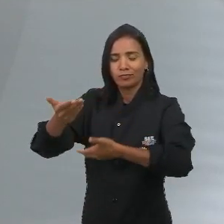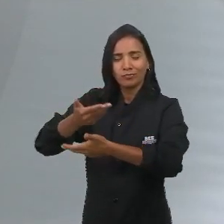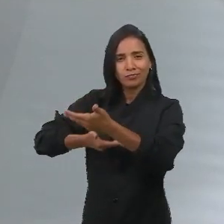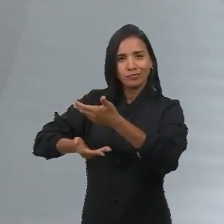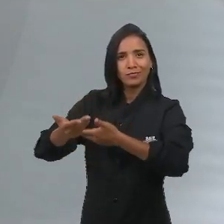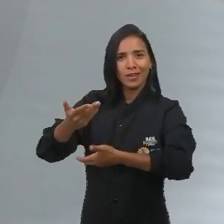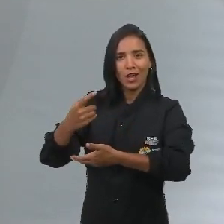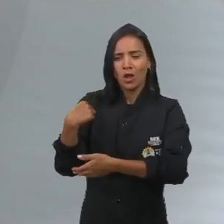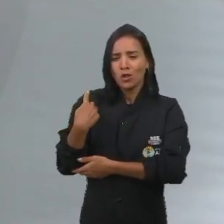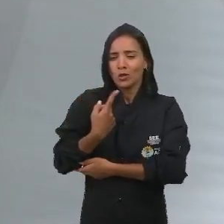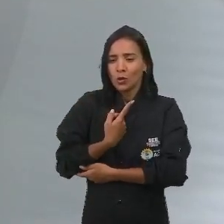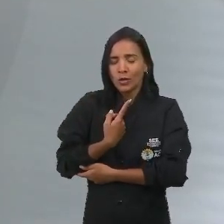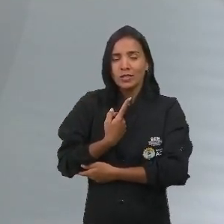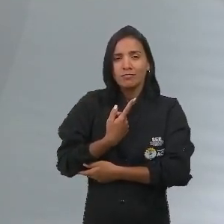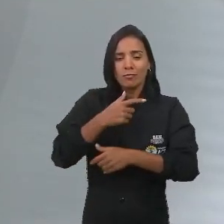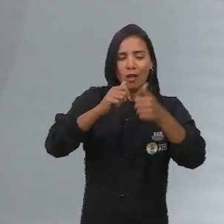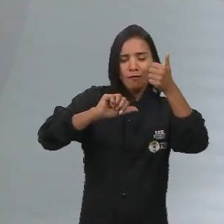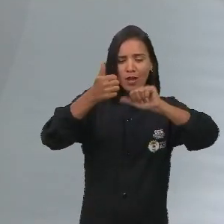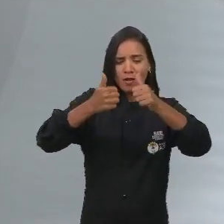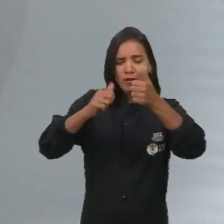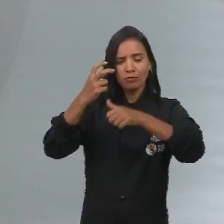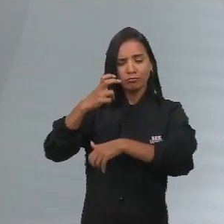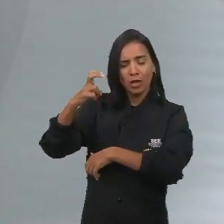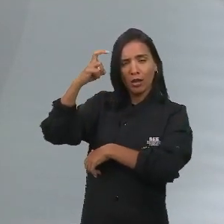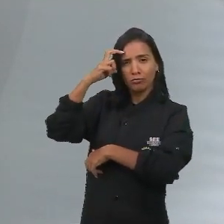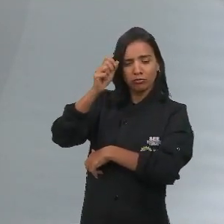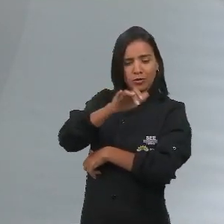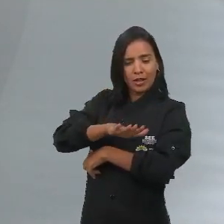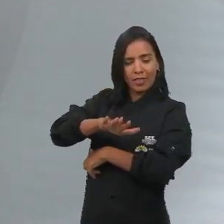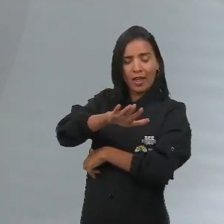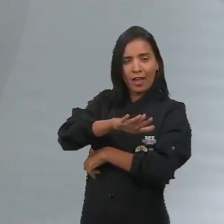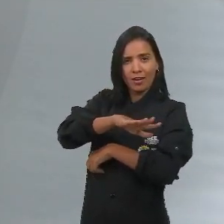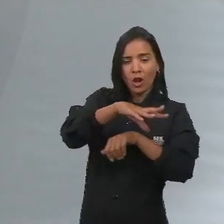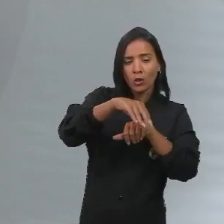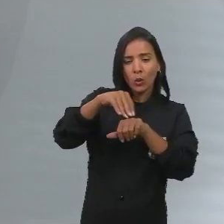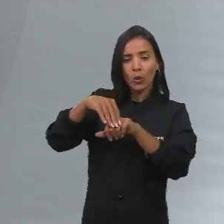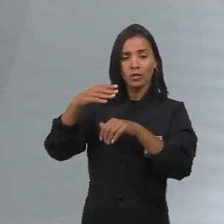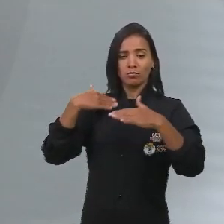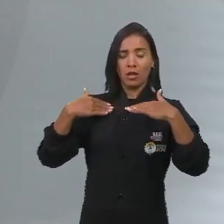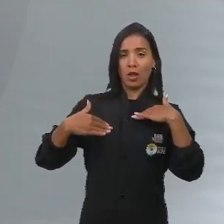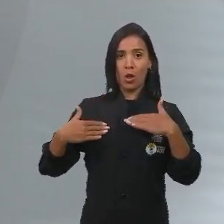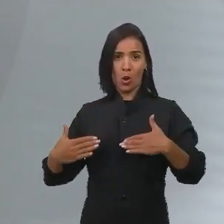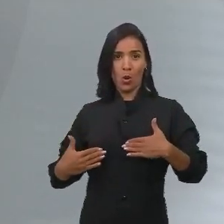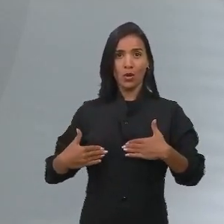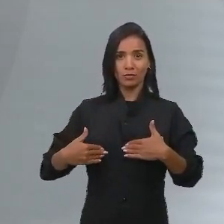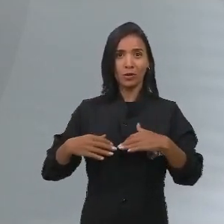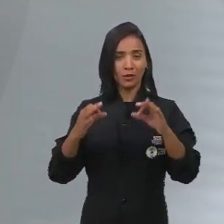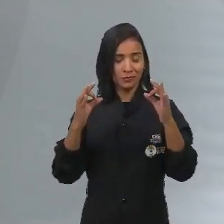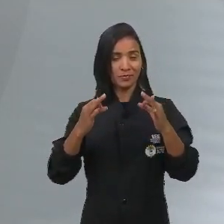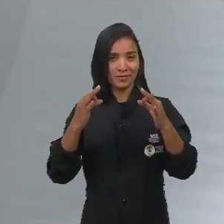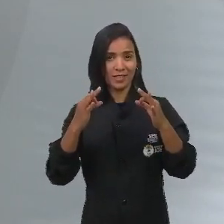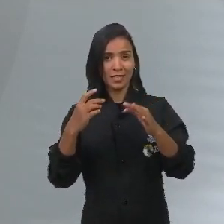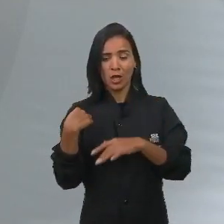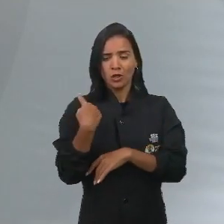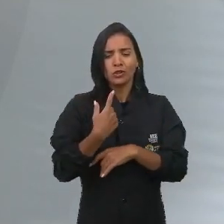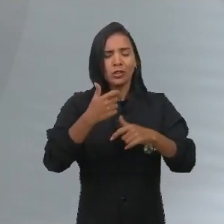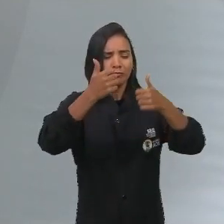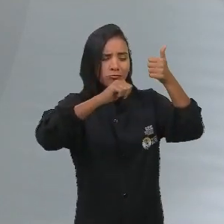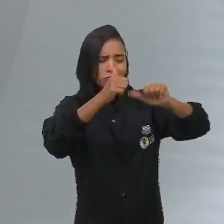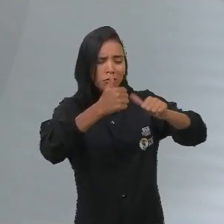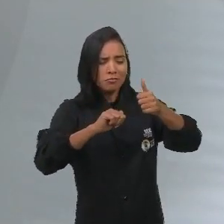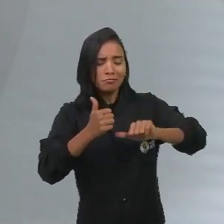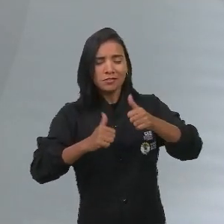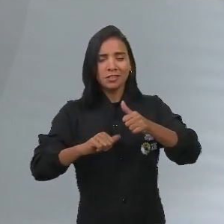a gente tá fazendo análise da cultura conhecimento corporal é esse corpo que a gente vai analisar Quais são os